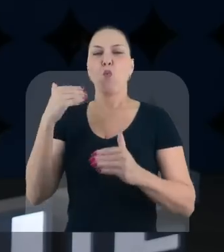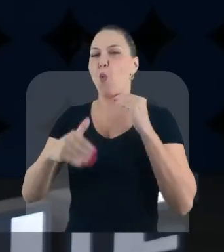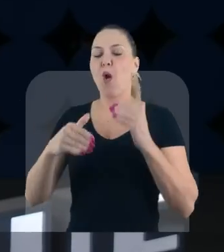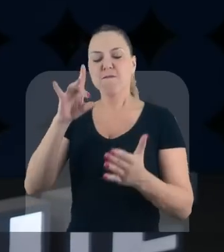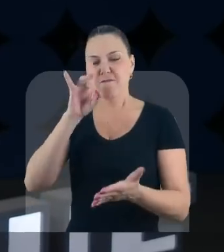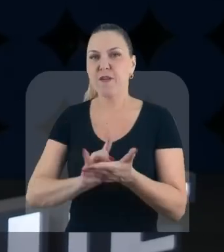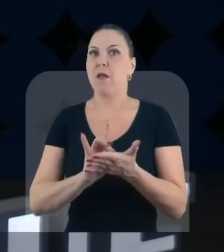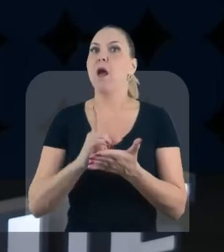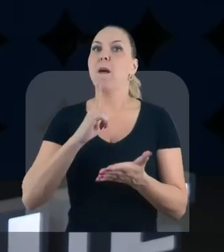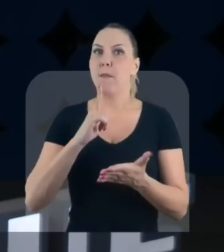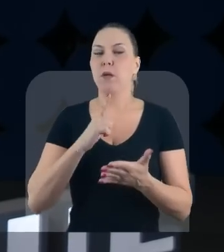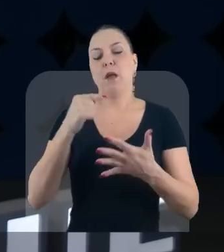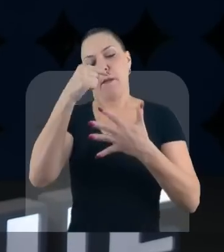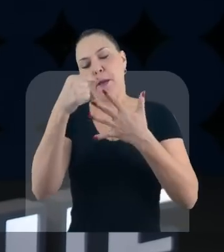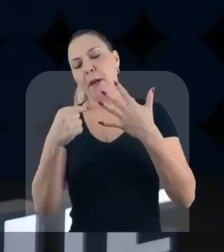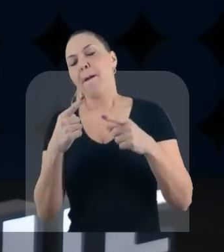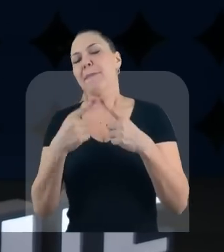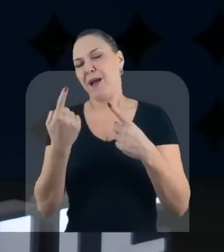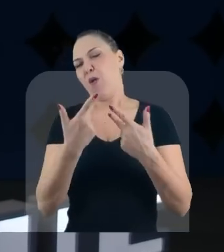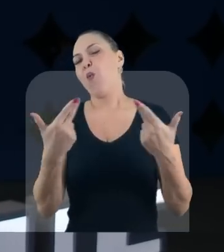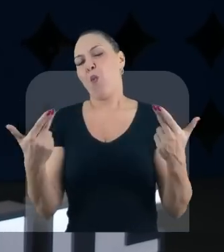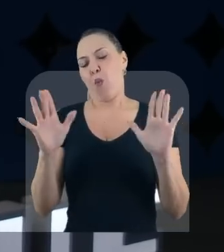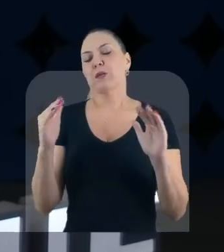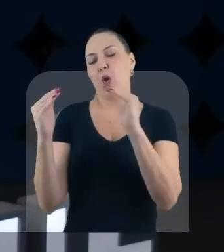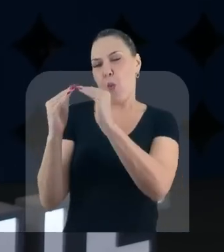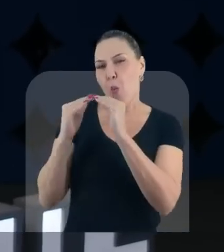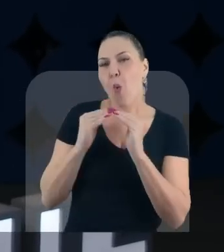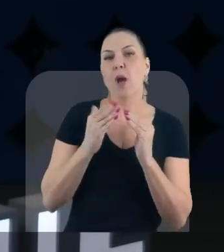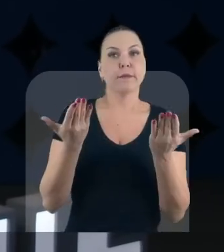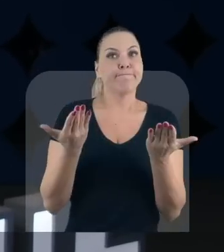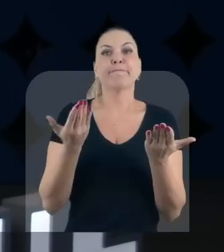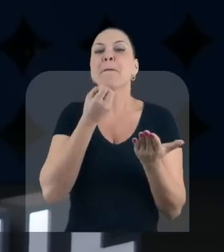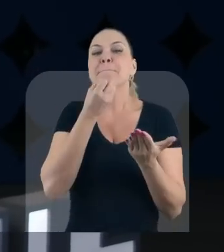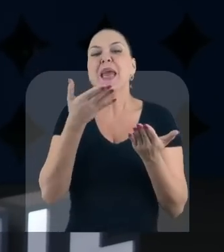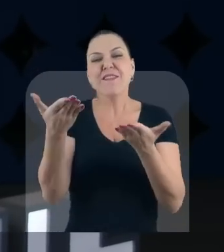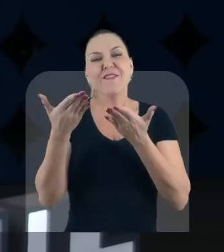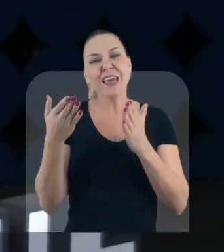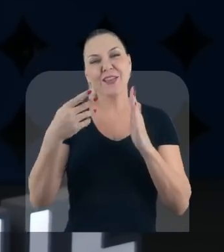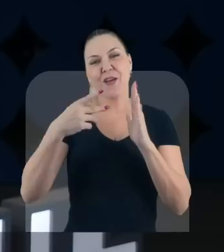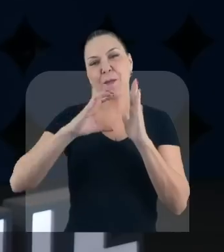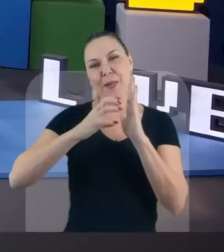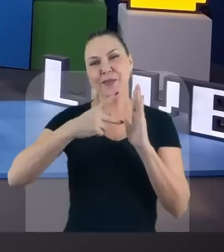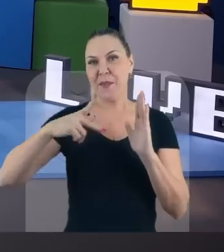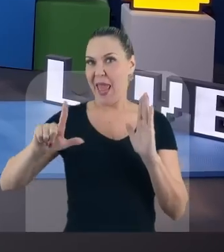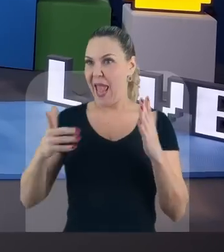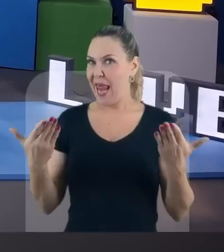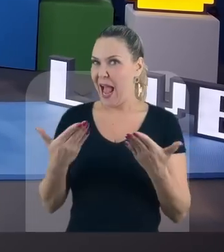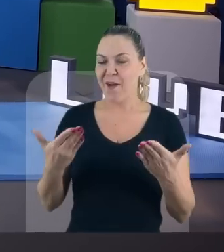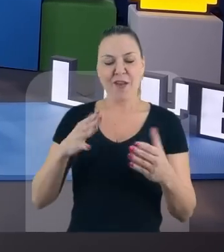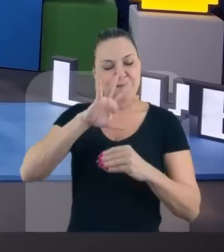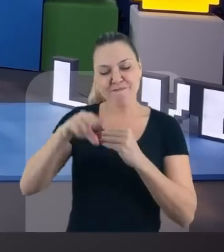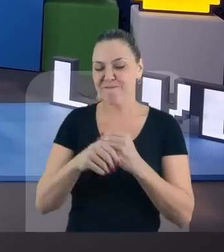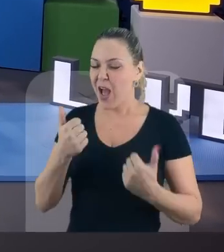concordo. Então a gente pode ter divergências pontuais, mas a gente tem muito mais coisa que a gente concorda. Então, muito bem-vindo ao PL, vai ser um quadro muito qualificado e